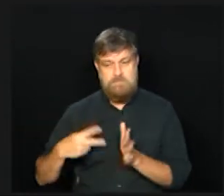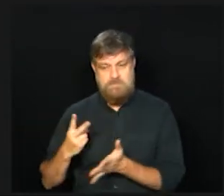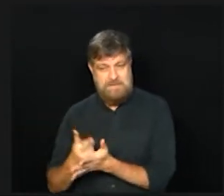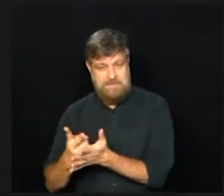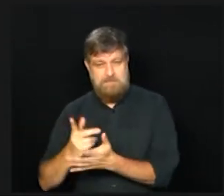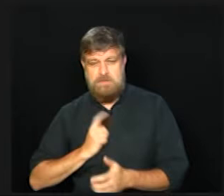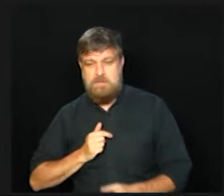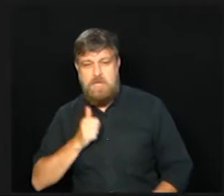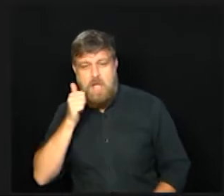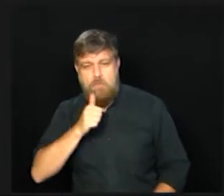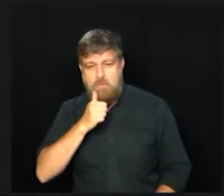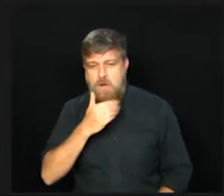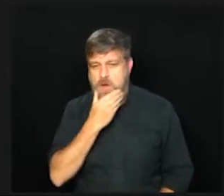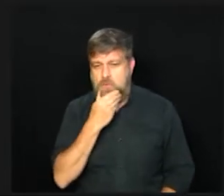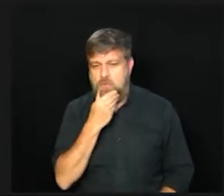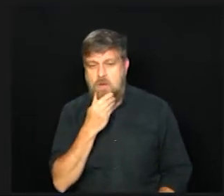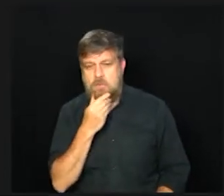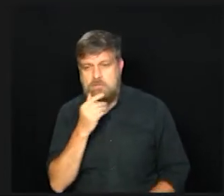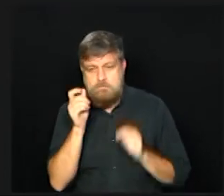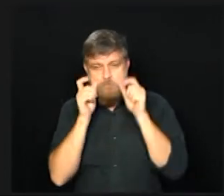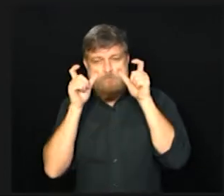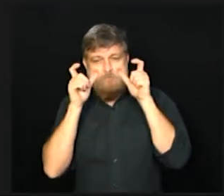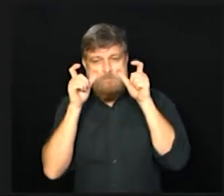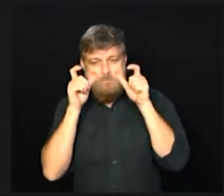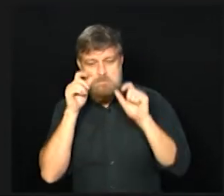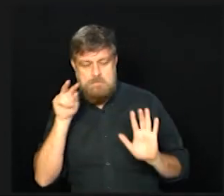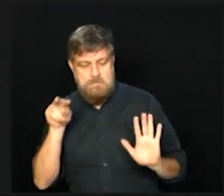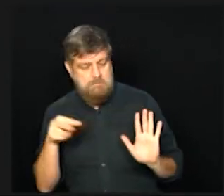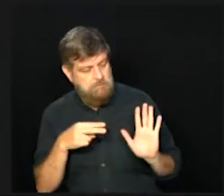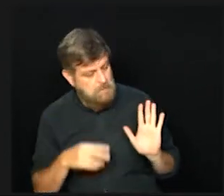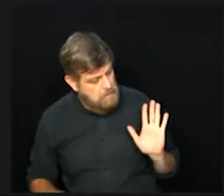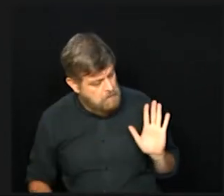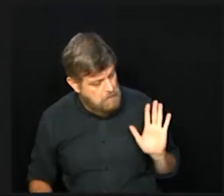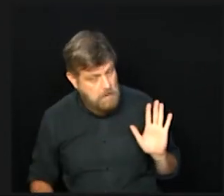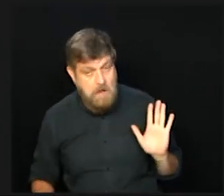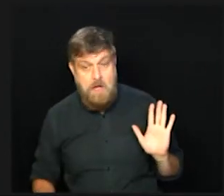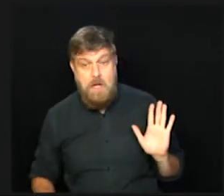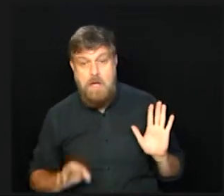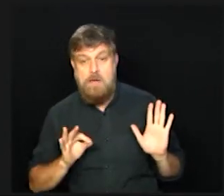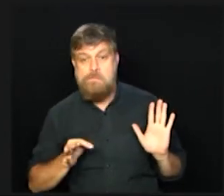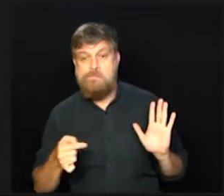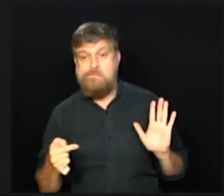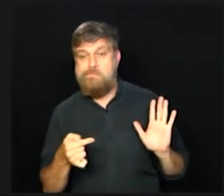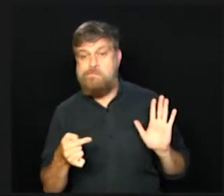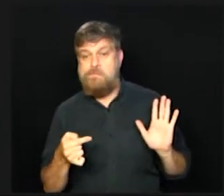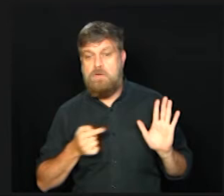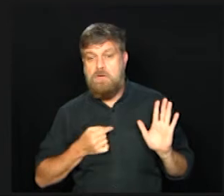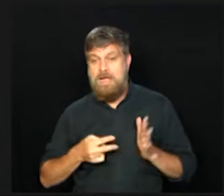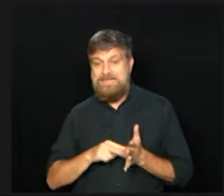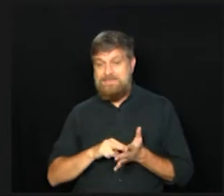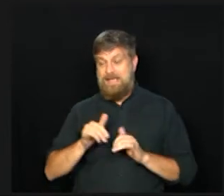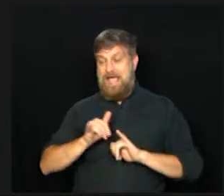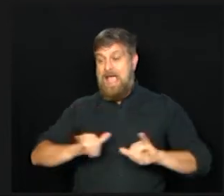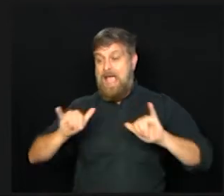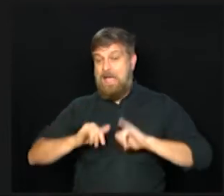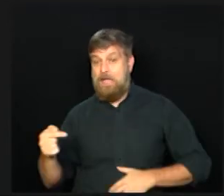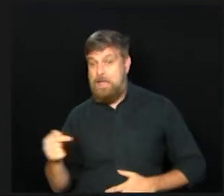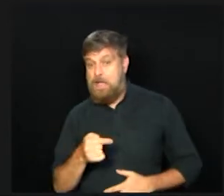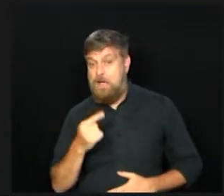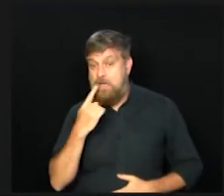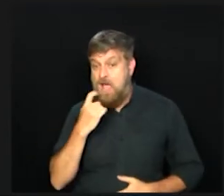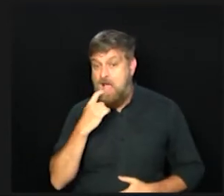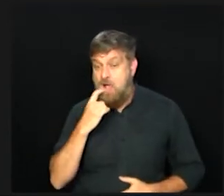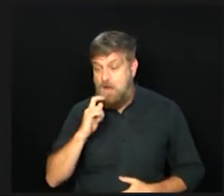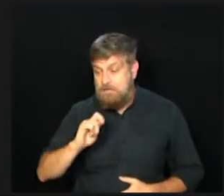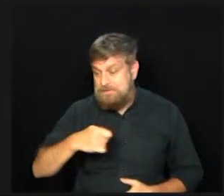uma mulher, um homem, alguém antenado que vai se localizar que aquilo é uma campanha, que aquilo é sinal vermelho, que aquela mulher